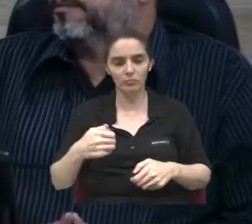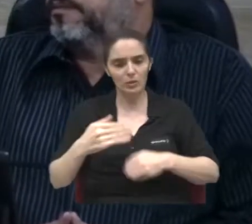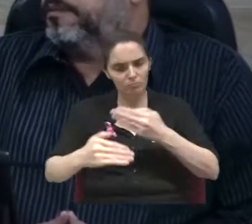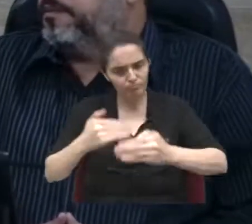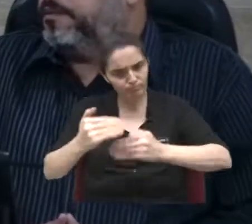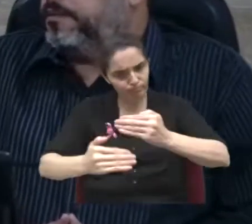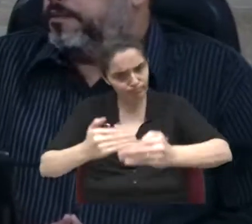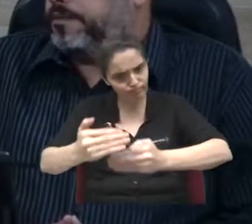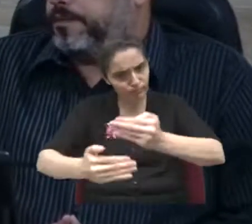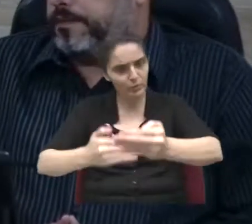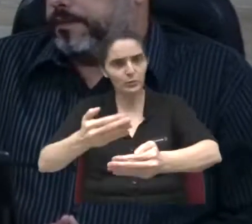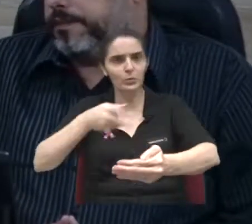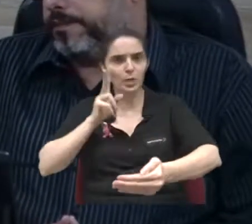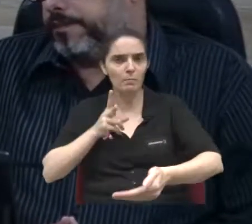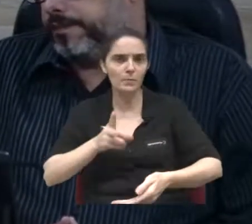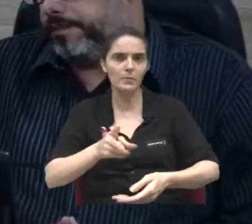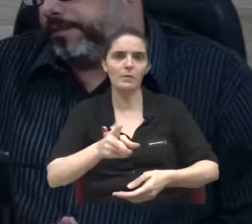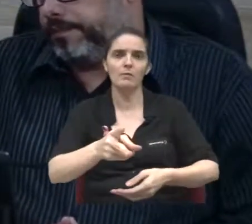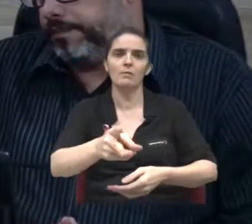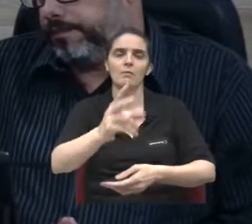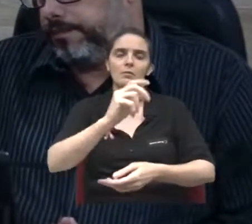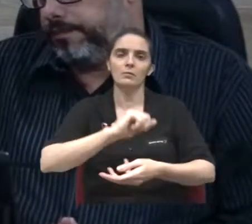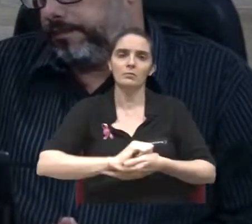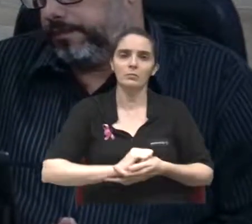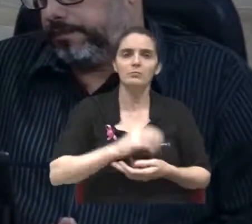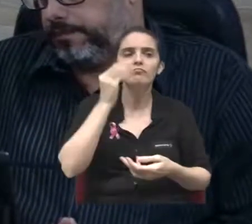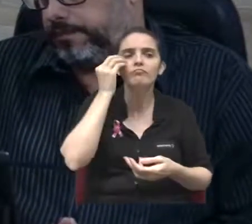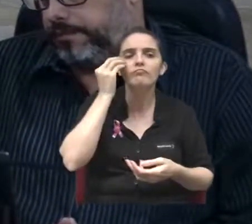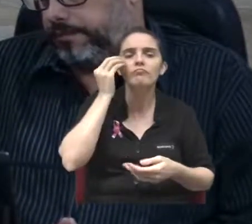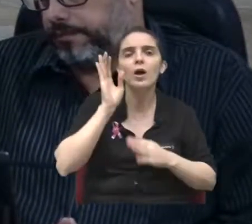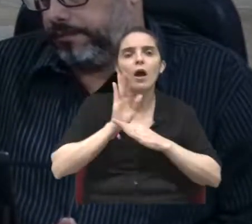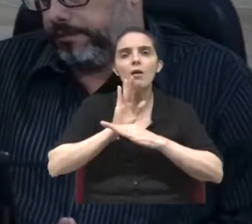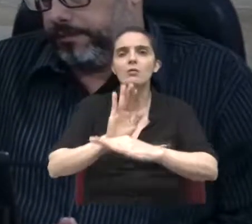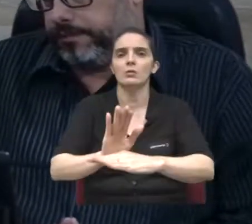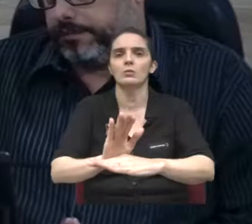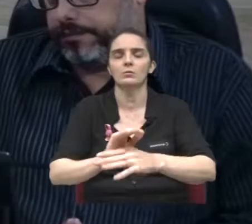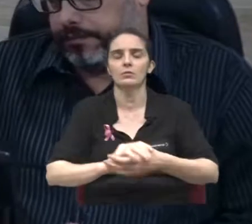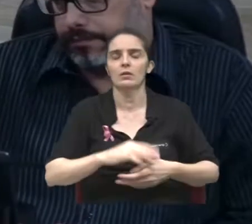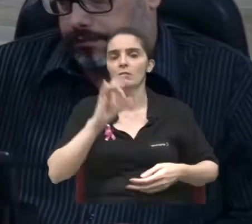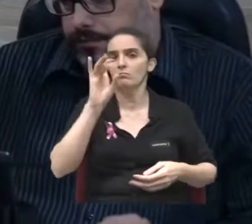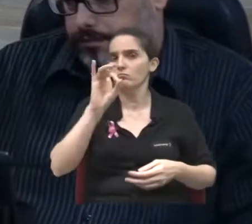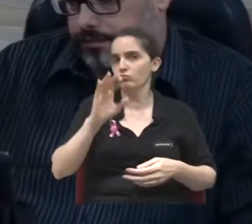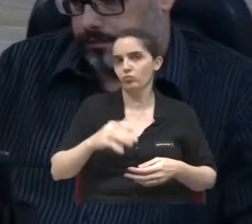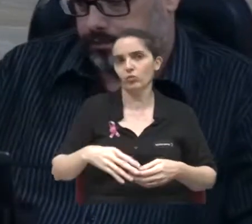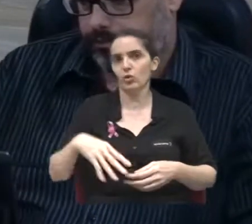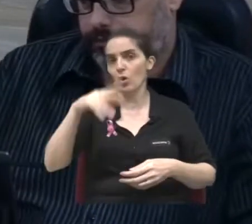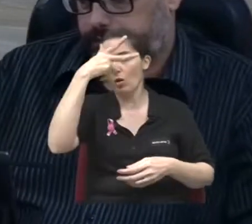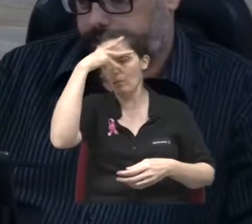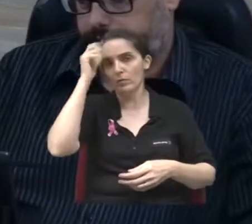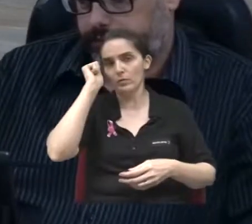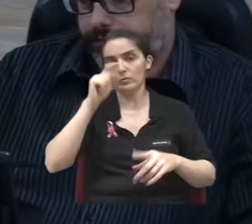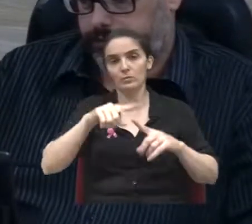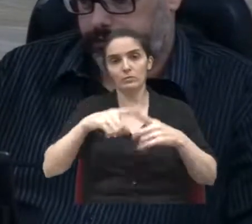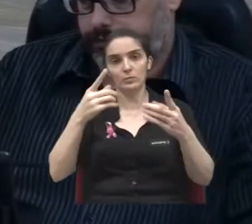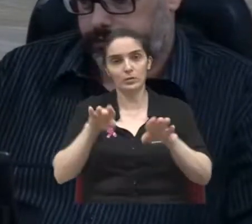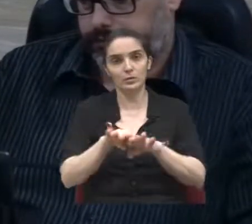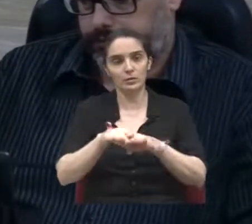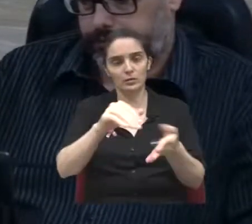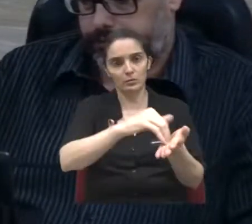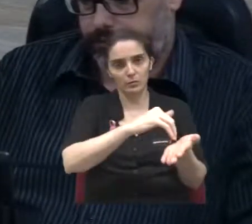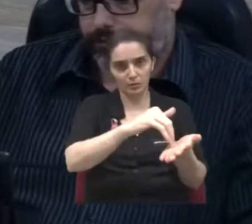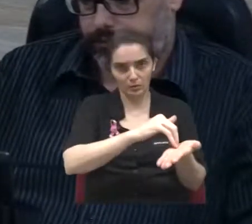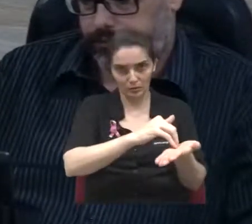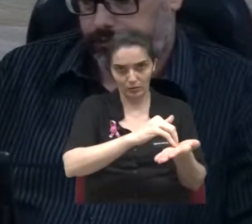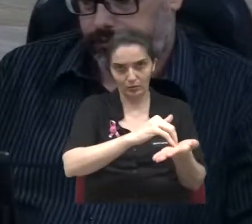possamos, pelo menos, tentar ajudar e contribuir não só com a Prefeitura, mas com a Secretaria, a Comissão de